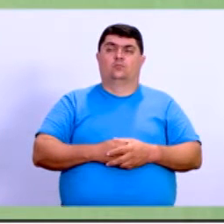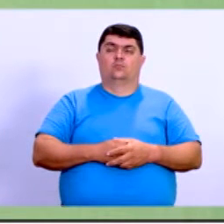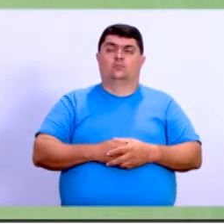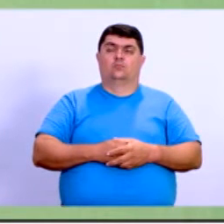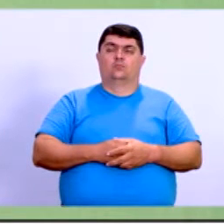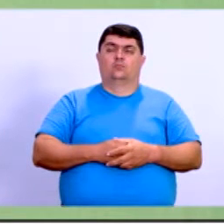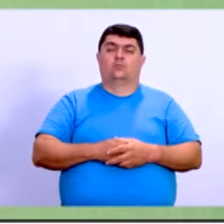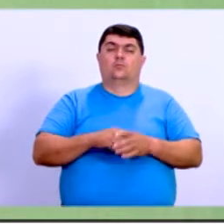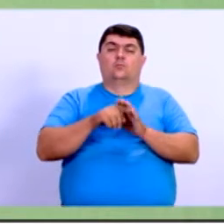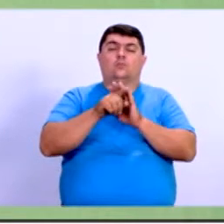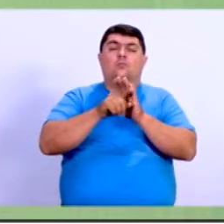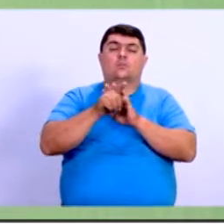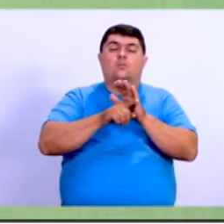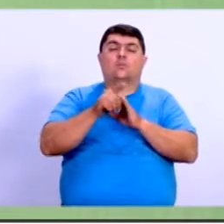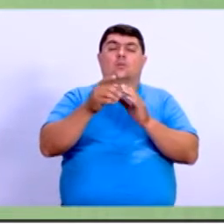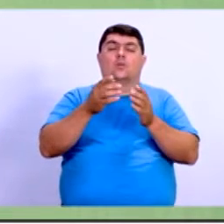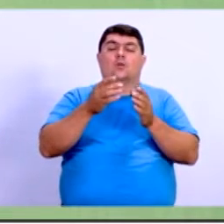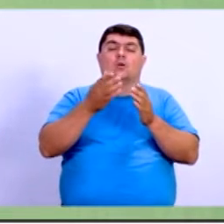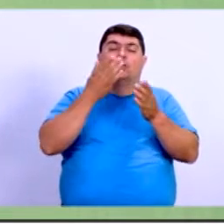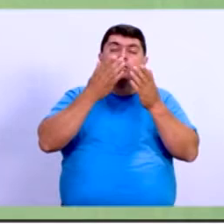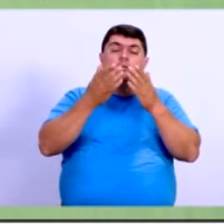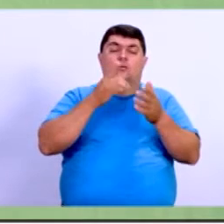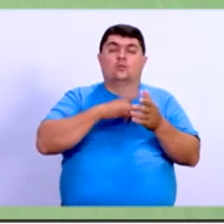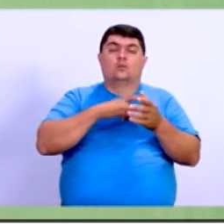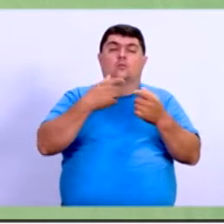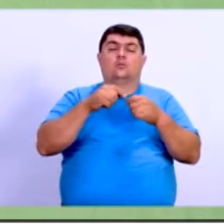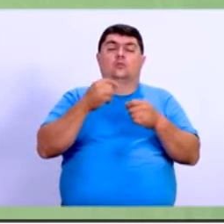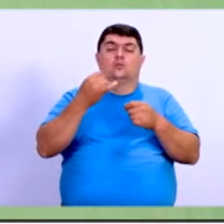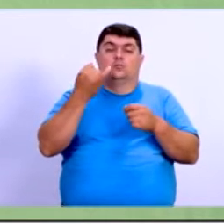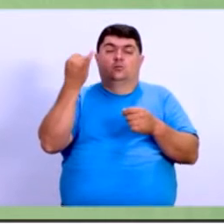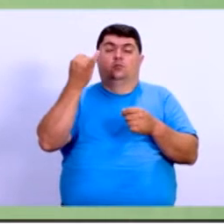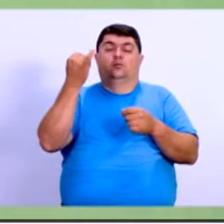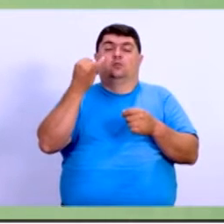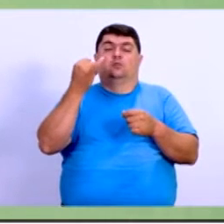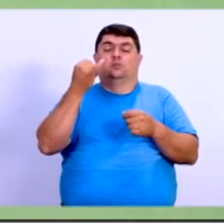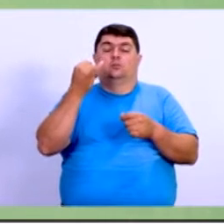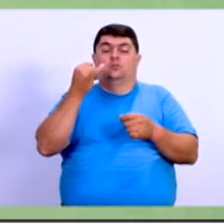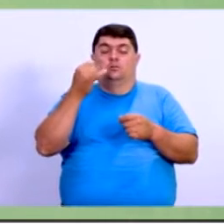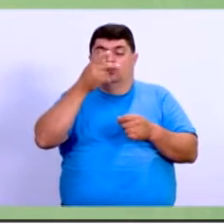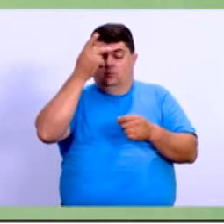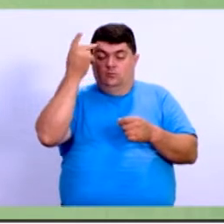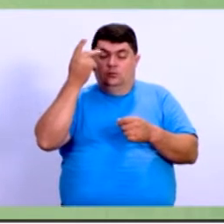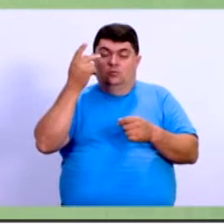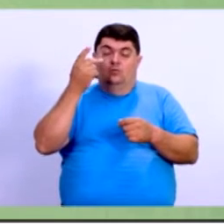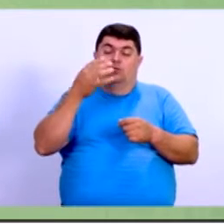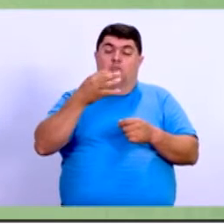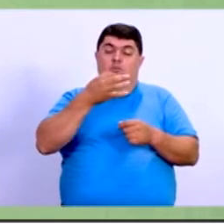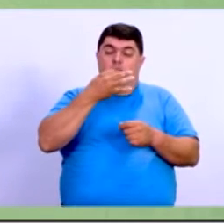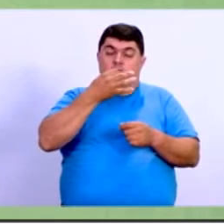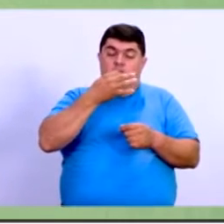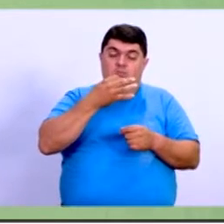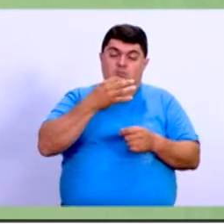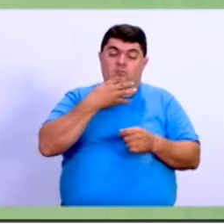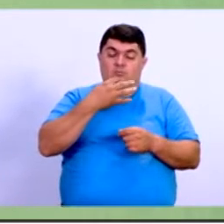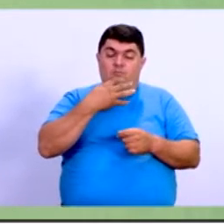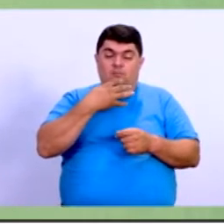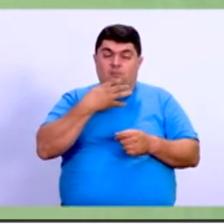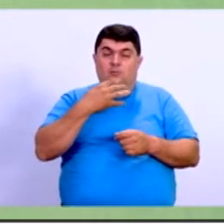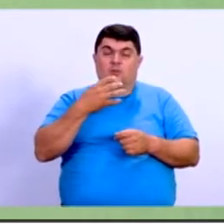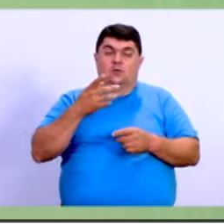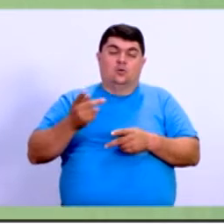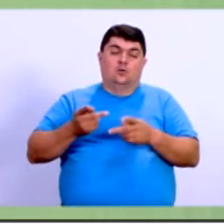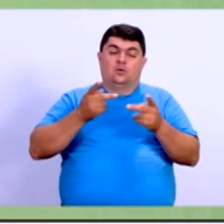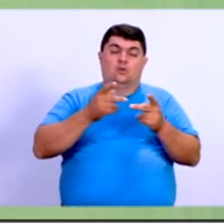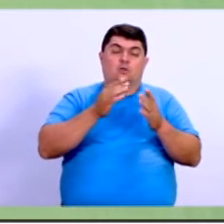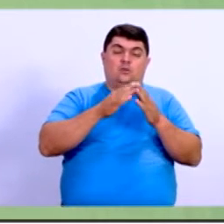Entrevista com o cliente. A entrevista com o cliente, o analista deve conhecer o negócio, visitar o cliente, descobrir as